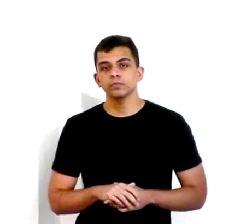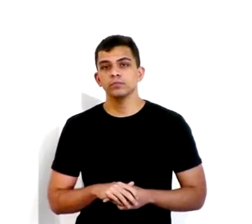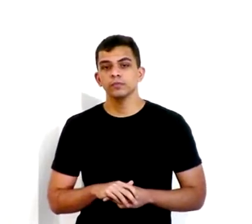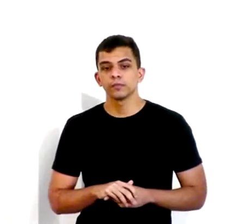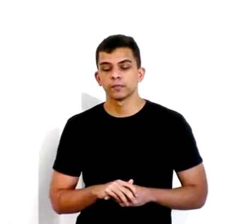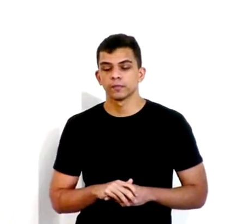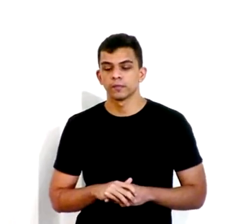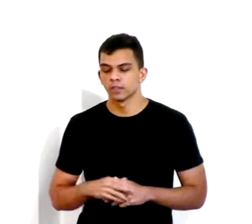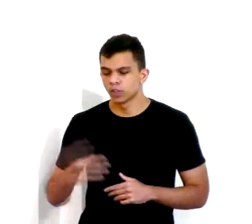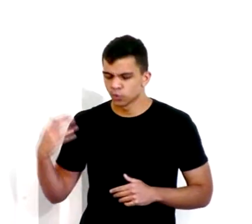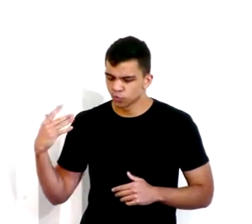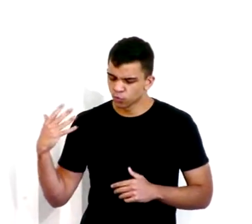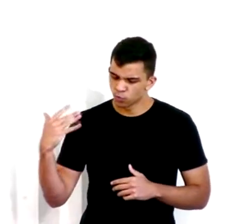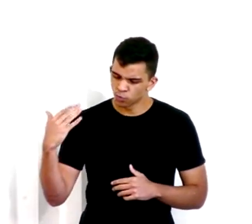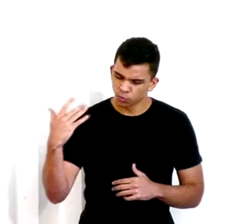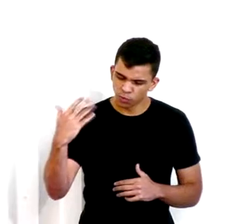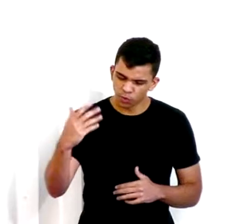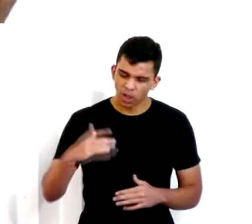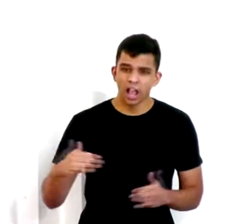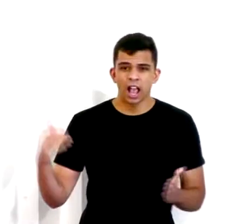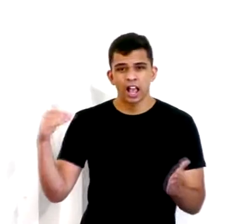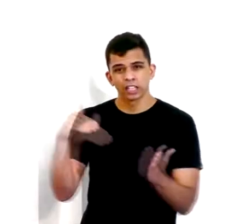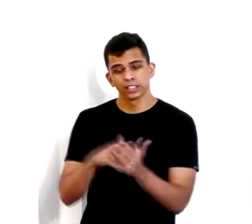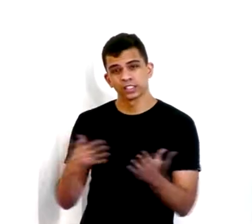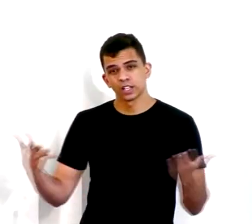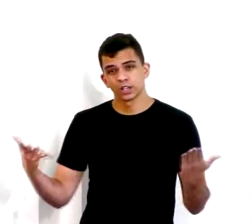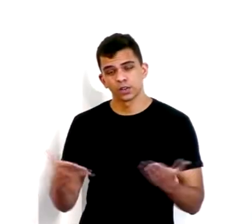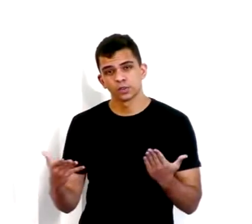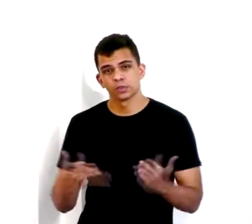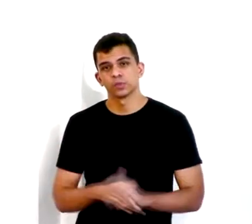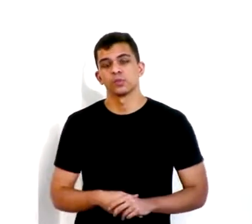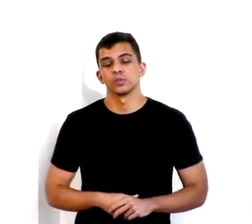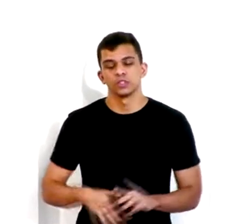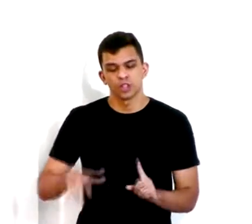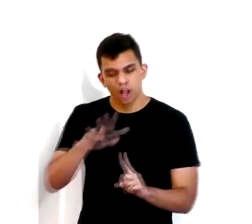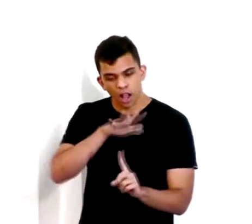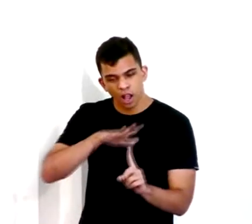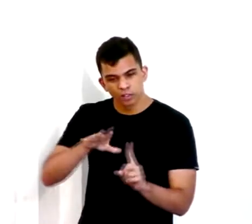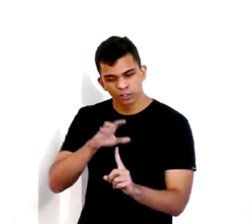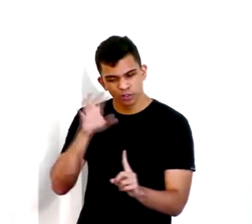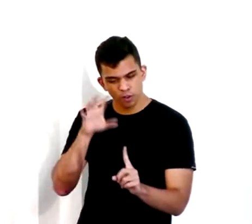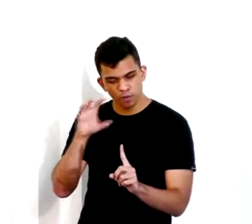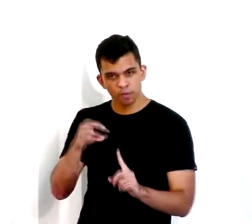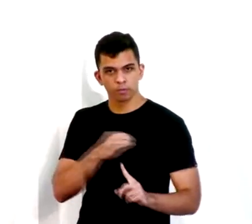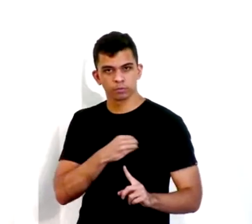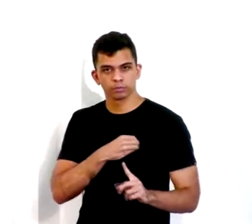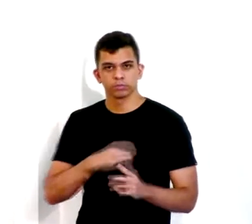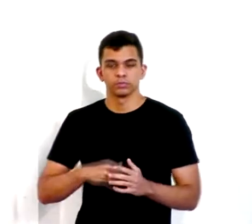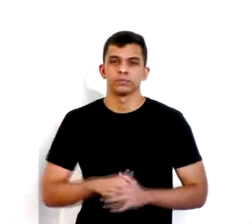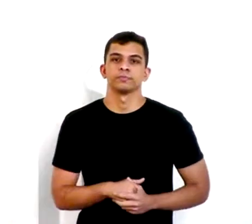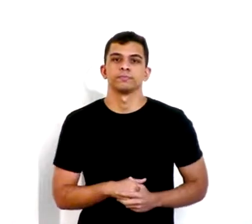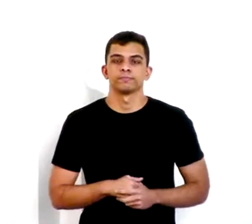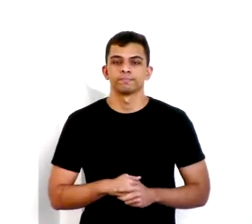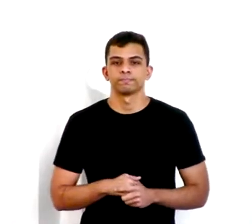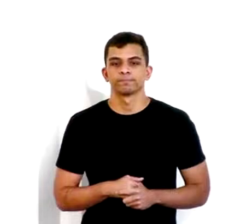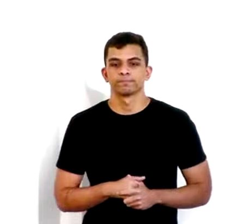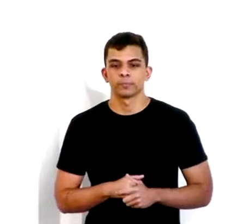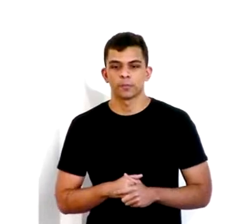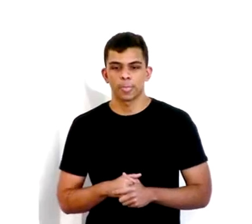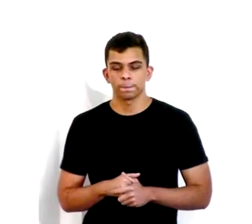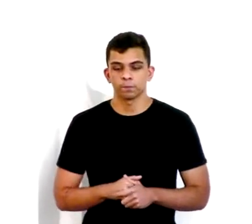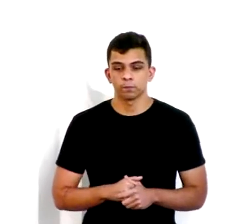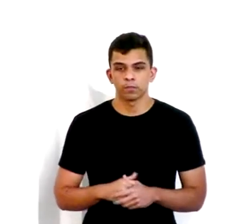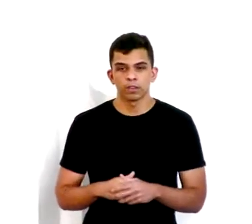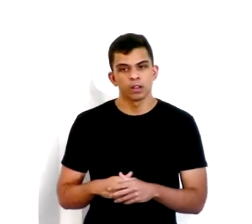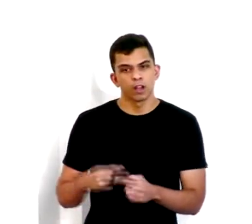seus efeitos psicológicos, sociológicos e ecológicos. Algumas semanas atrás estava